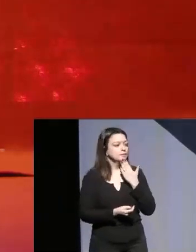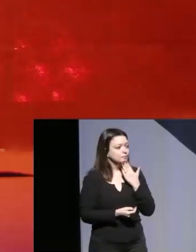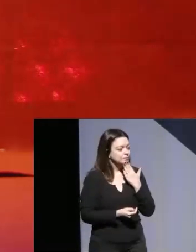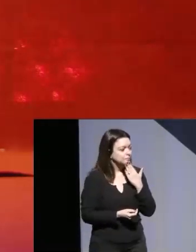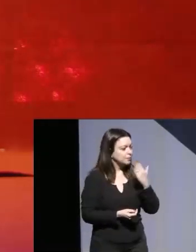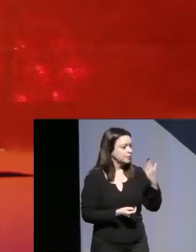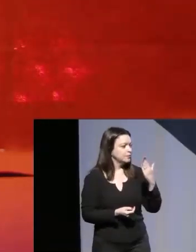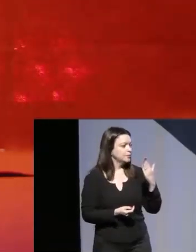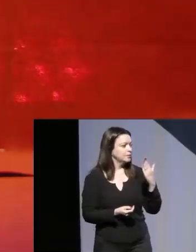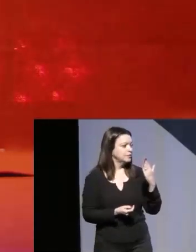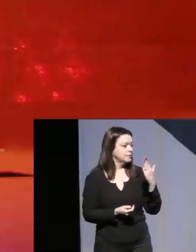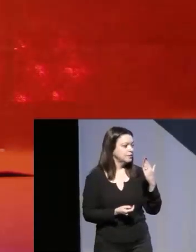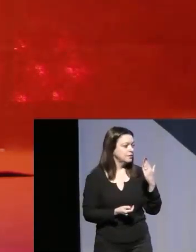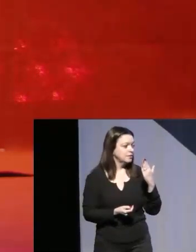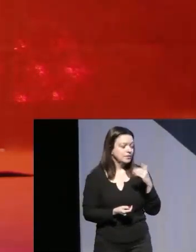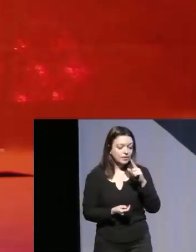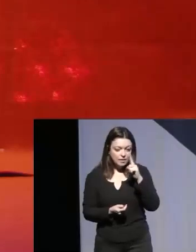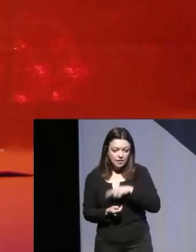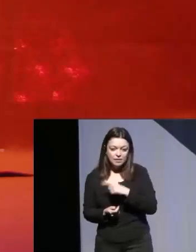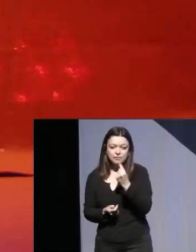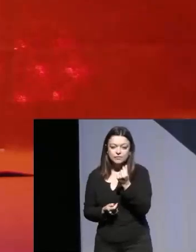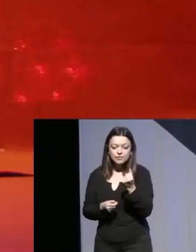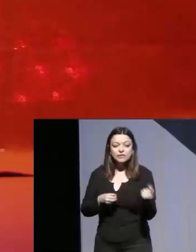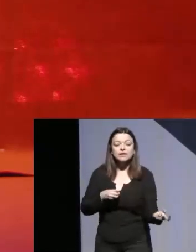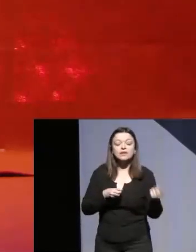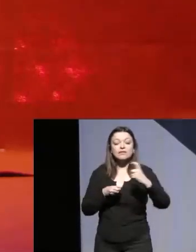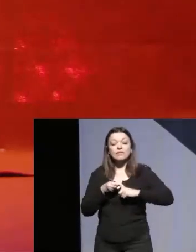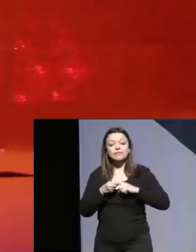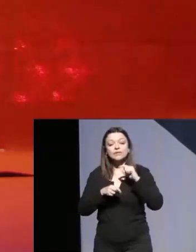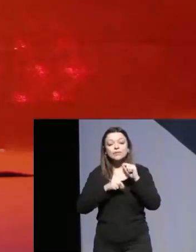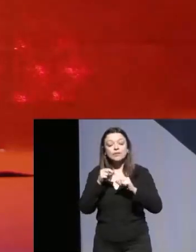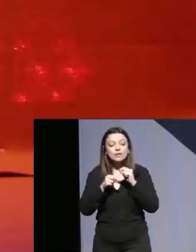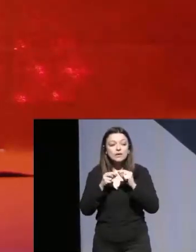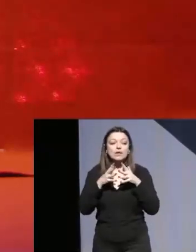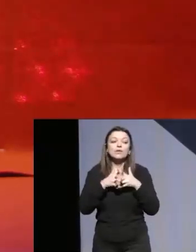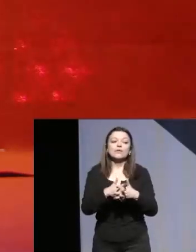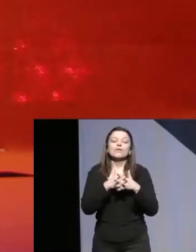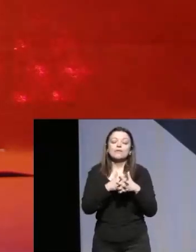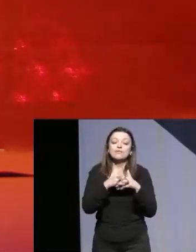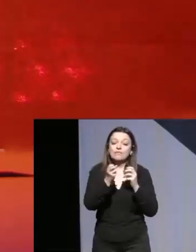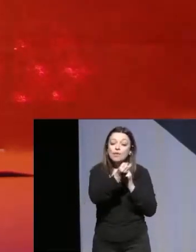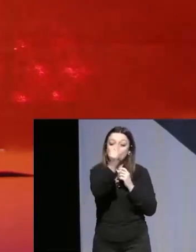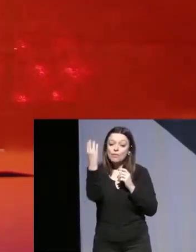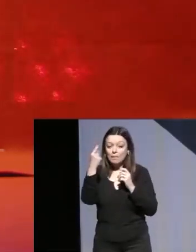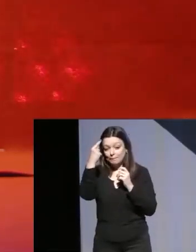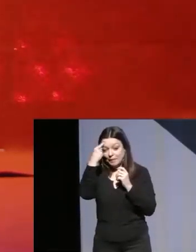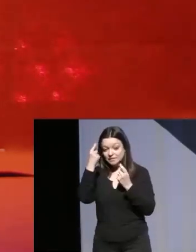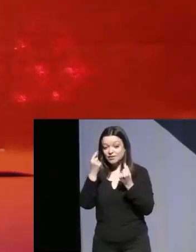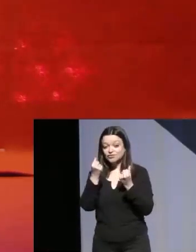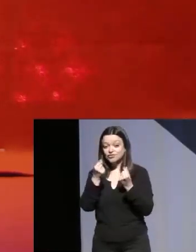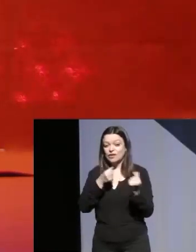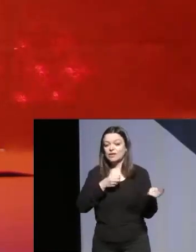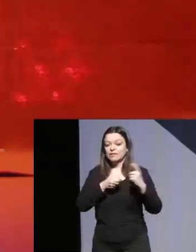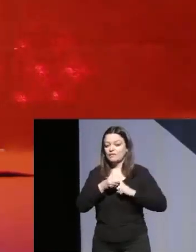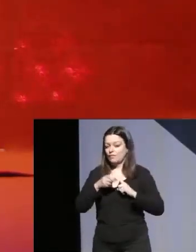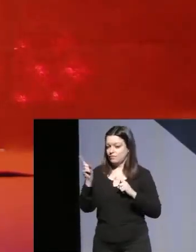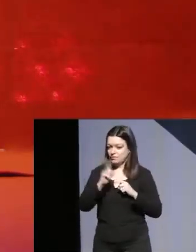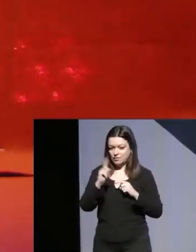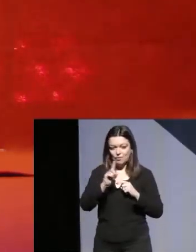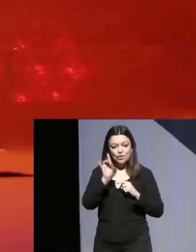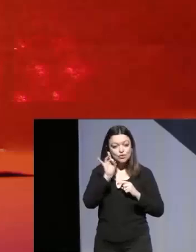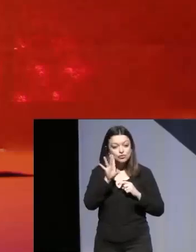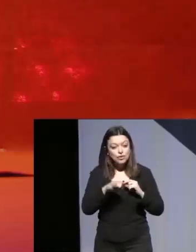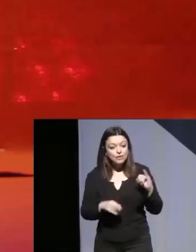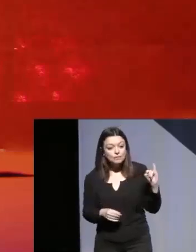o imposto. Prestem atenção, o que vai ser devolvido, porque eu já vi confusão esses dias, é o imposto que incidiu